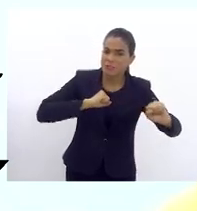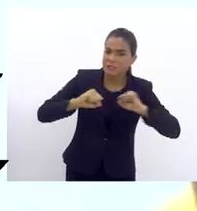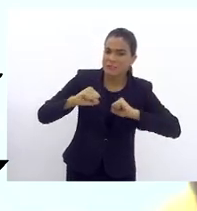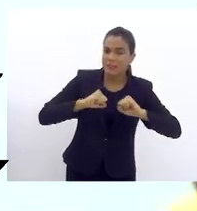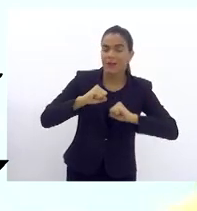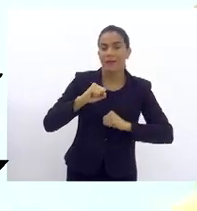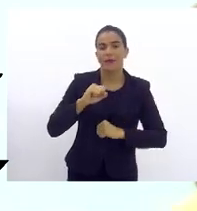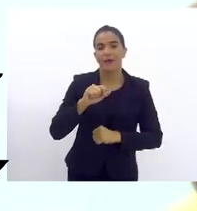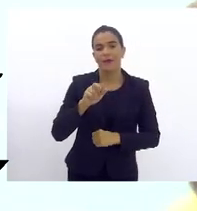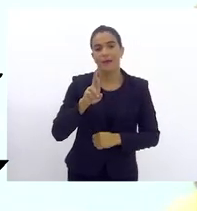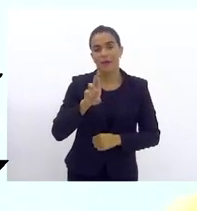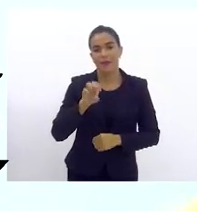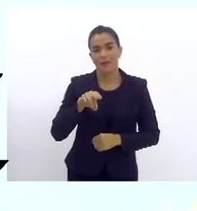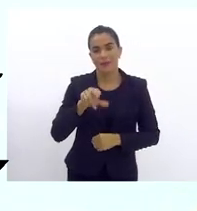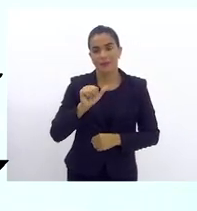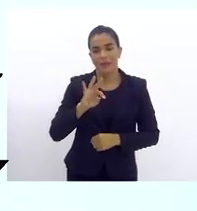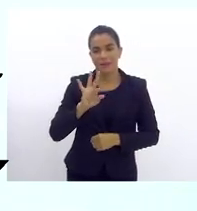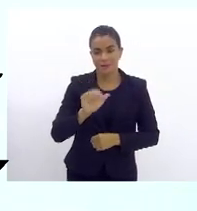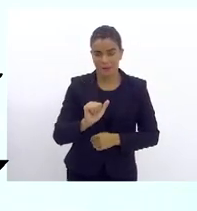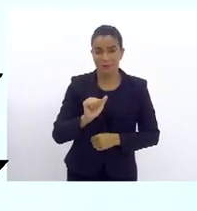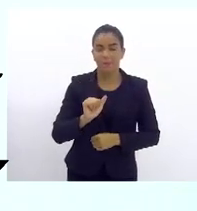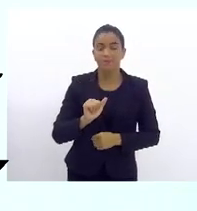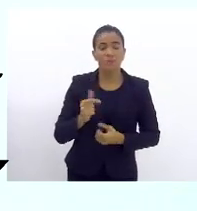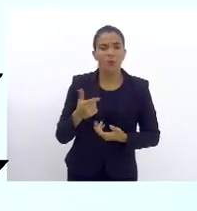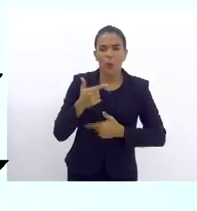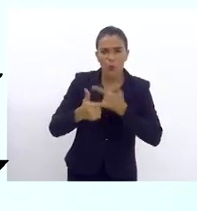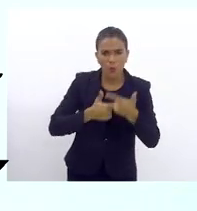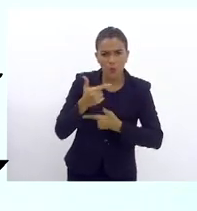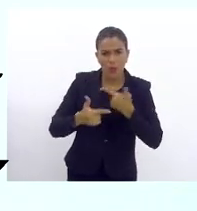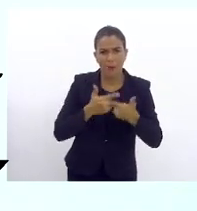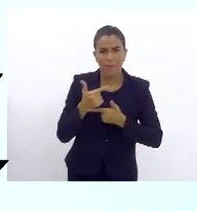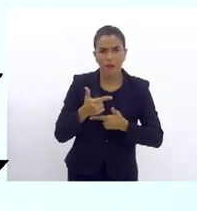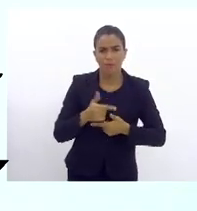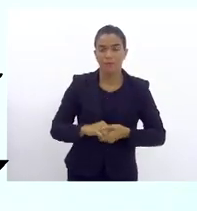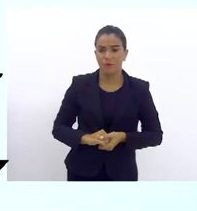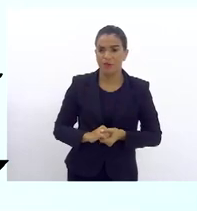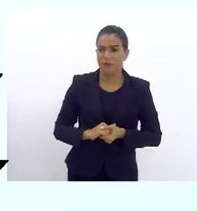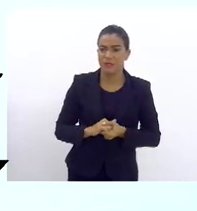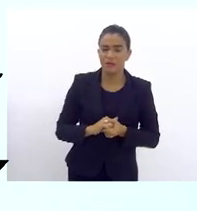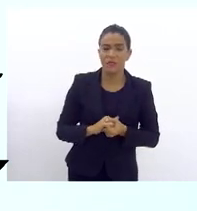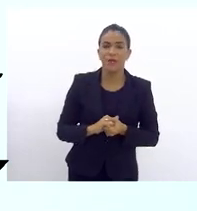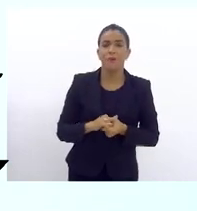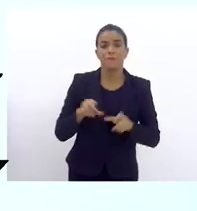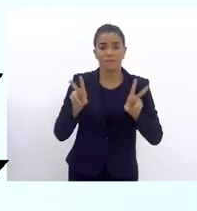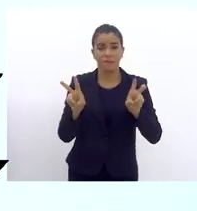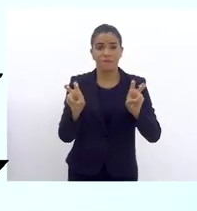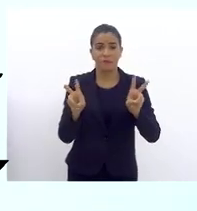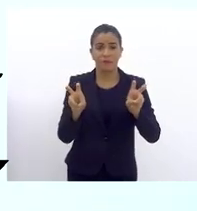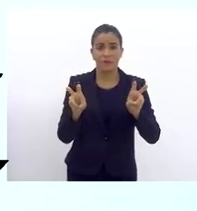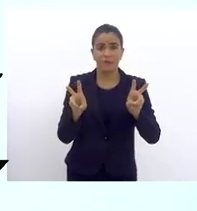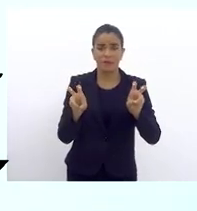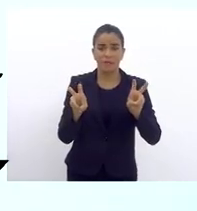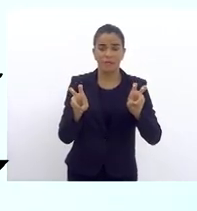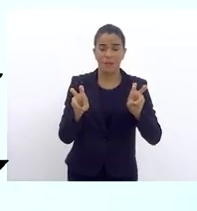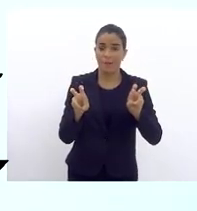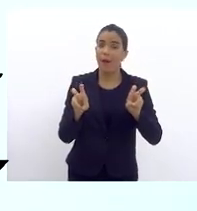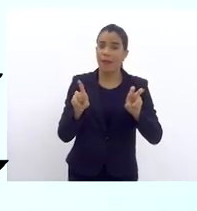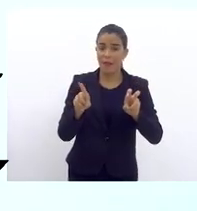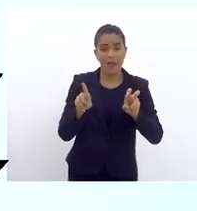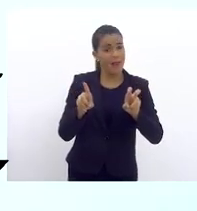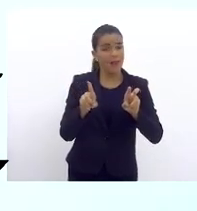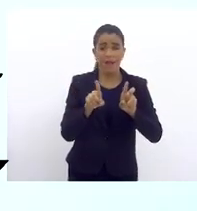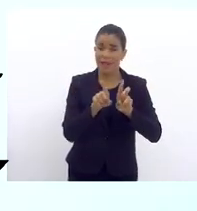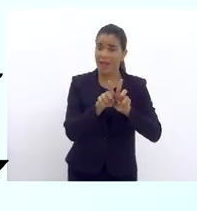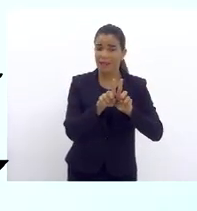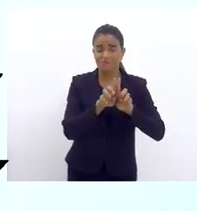Renata Souza porque na verdade não é um trabalho estanque esse tema ele é transversal e